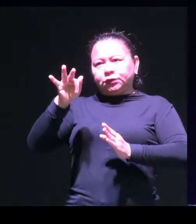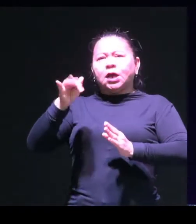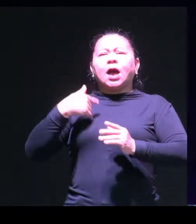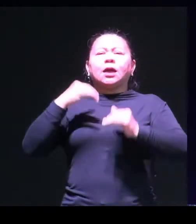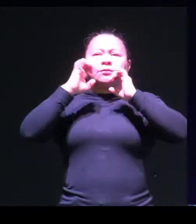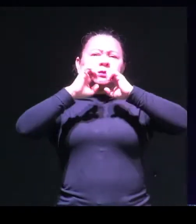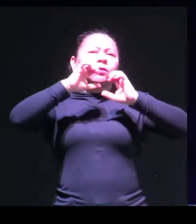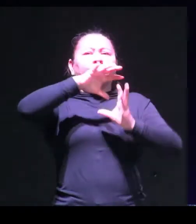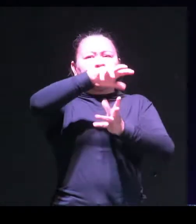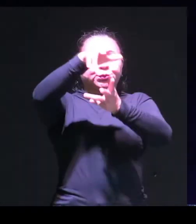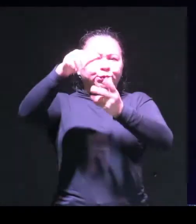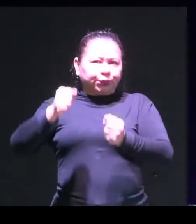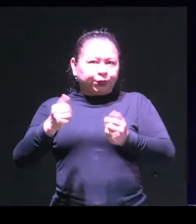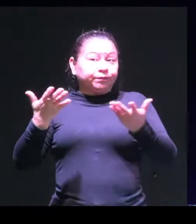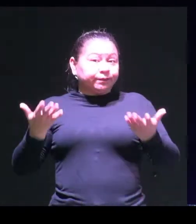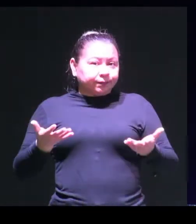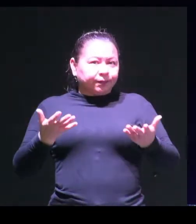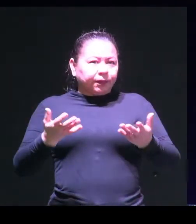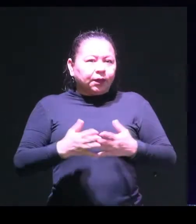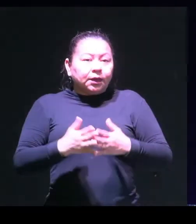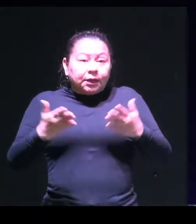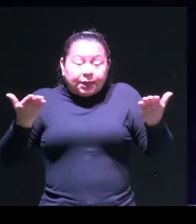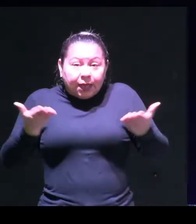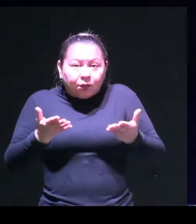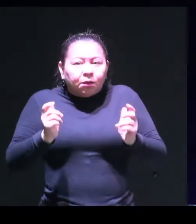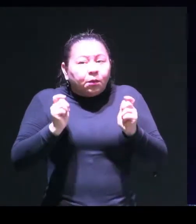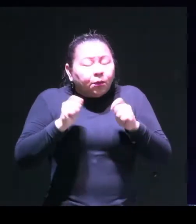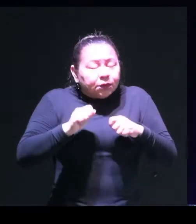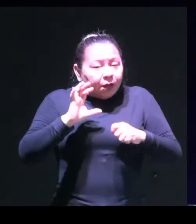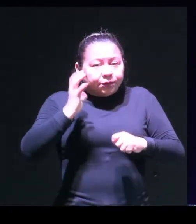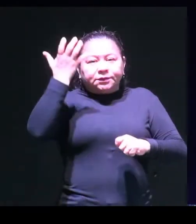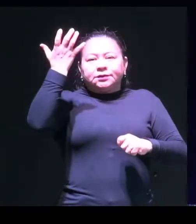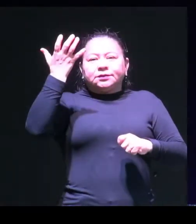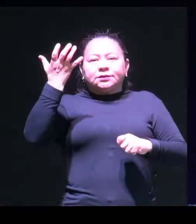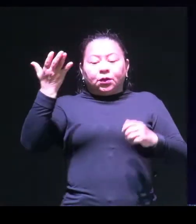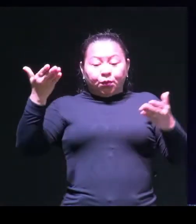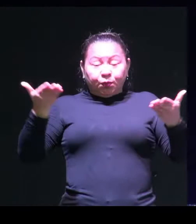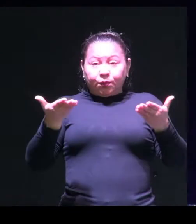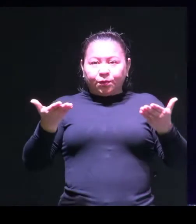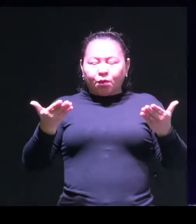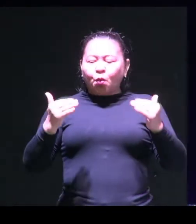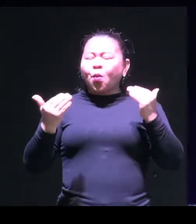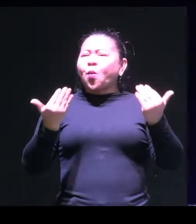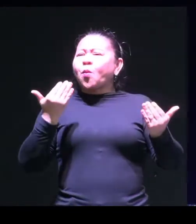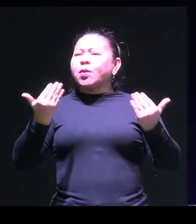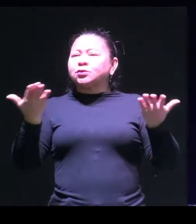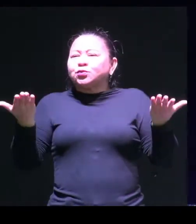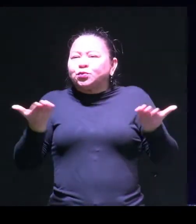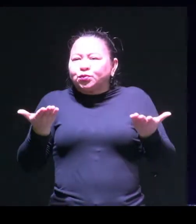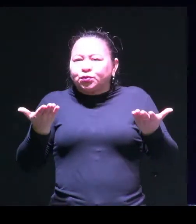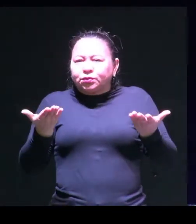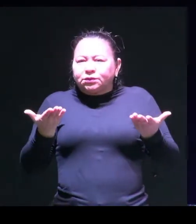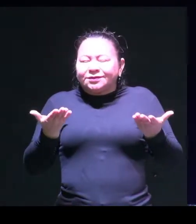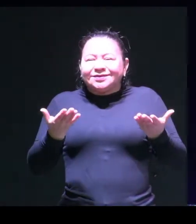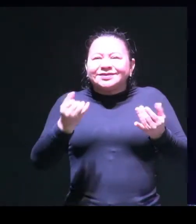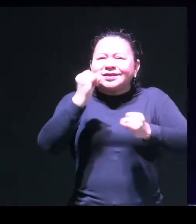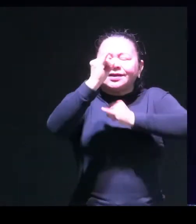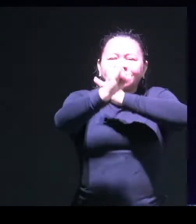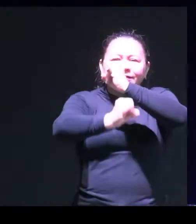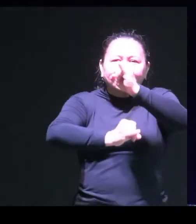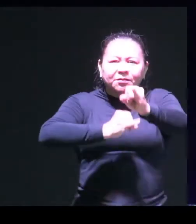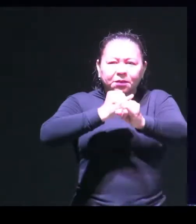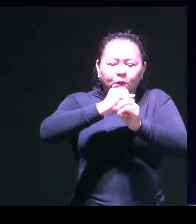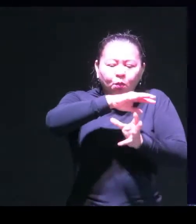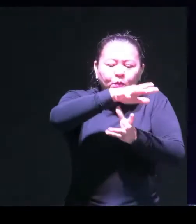mundo. Irmãos, nunca foi tão possível isso acontecer como é hoje. Através da tecnologia, da internet,